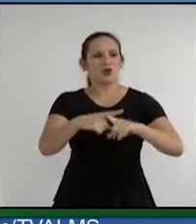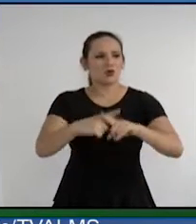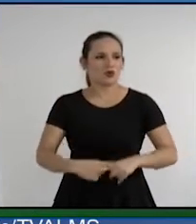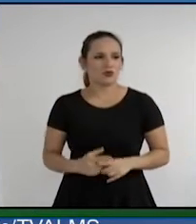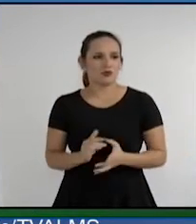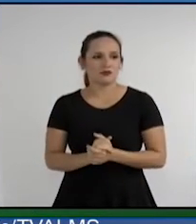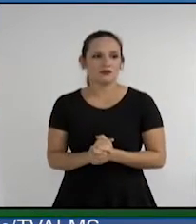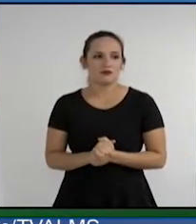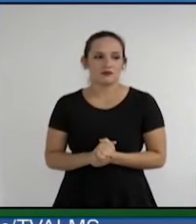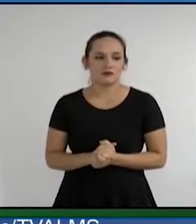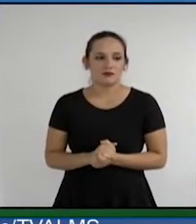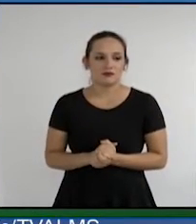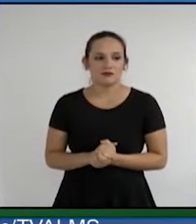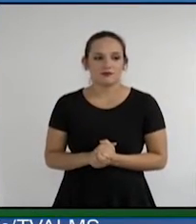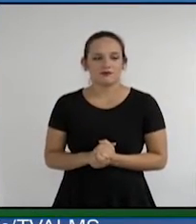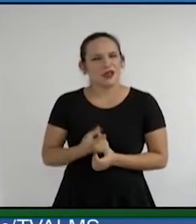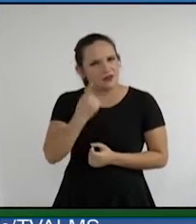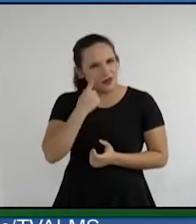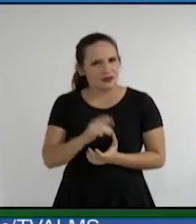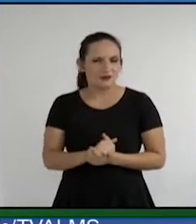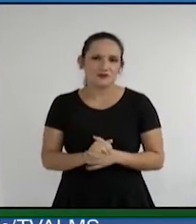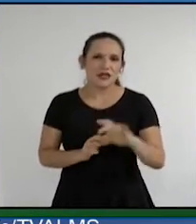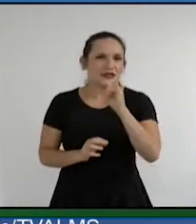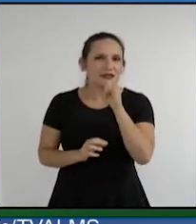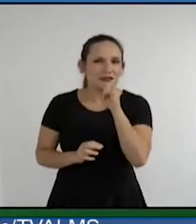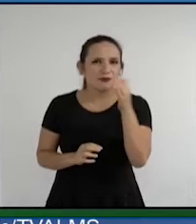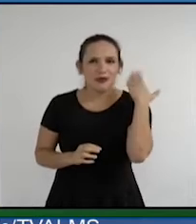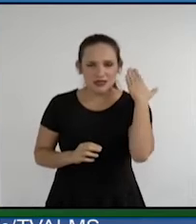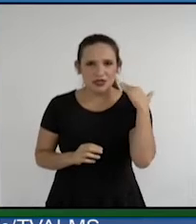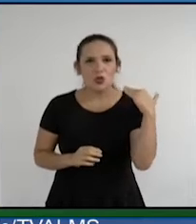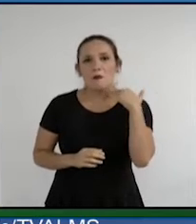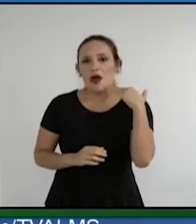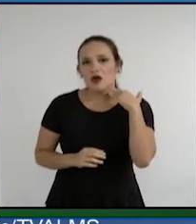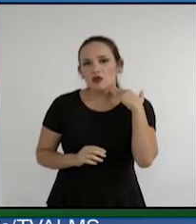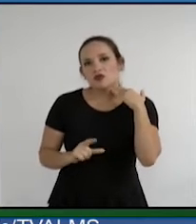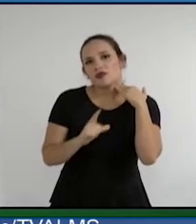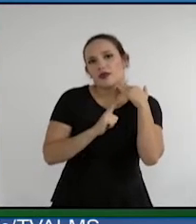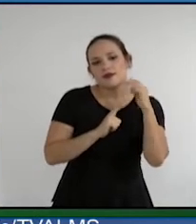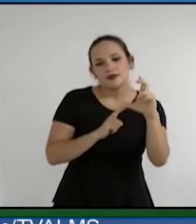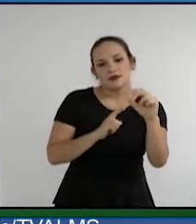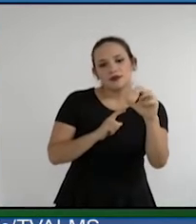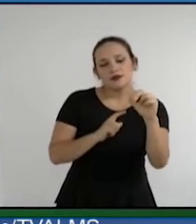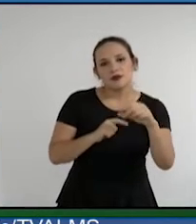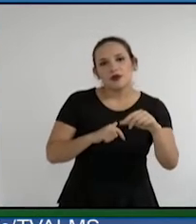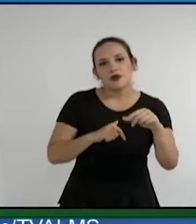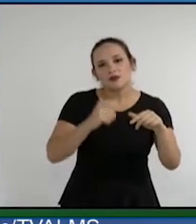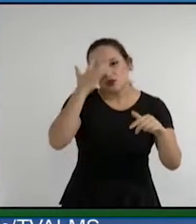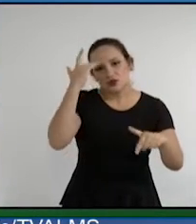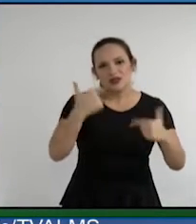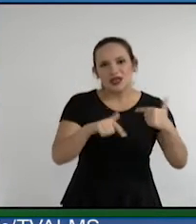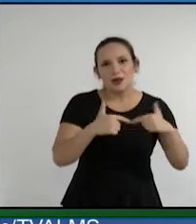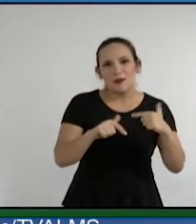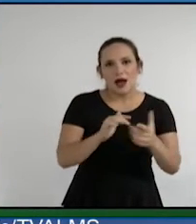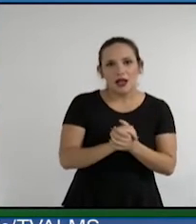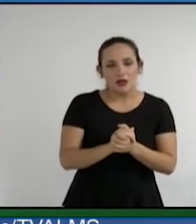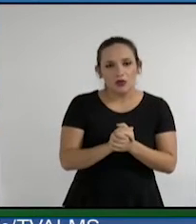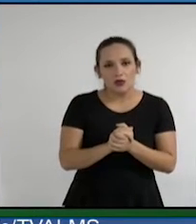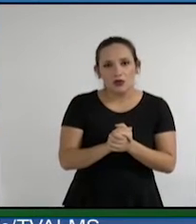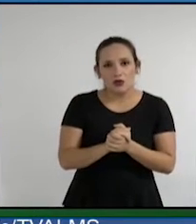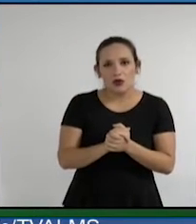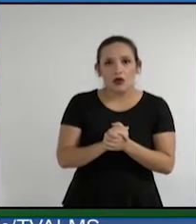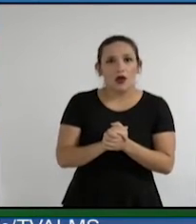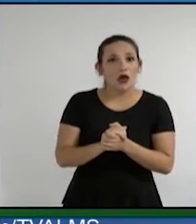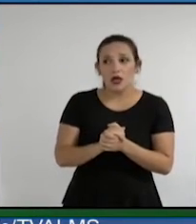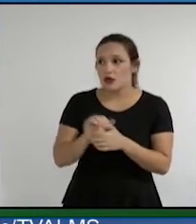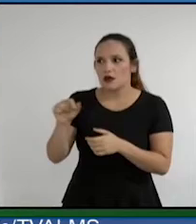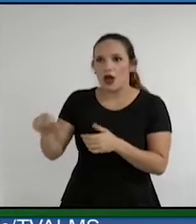privado. O banco que tinha 50 funcionários há 5 anos atrás, tem 5, 6 hoje. E o serviço aumentou.